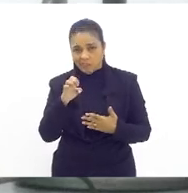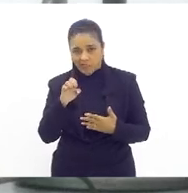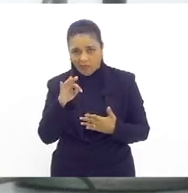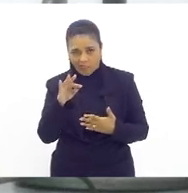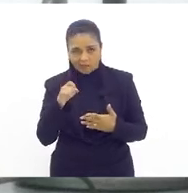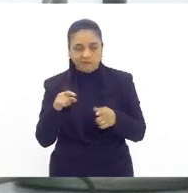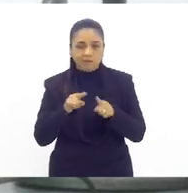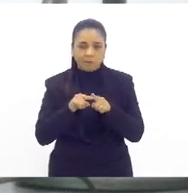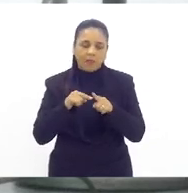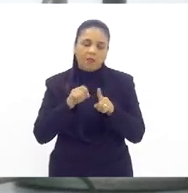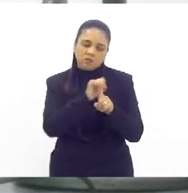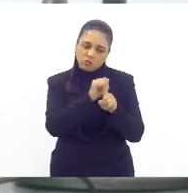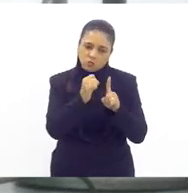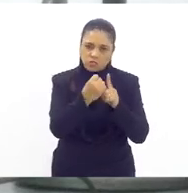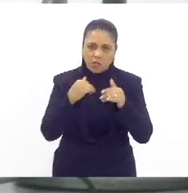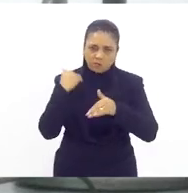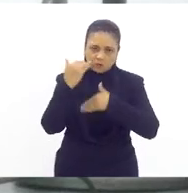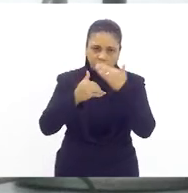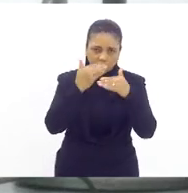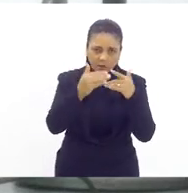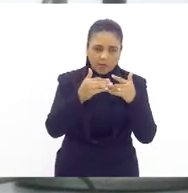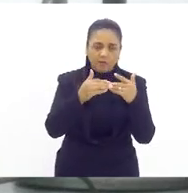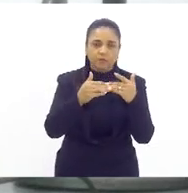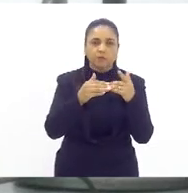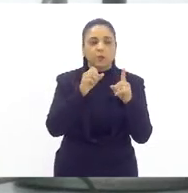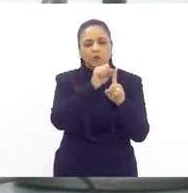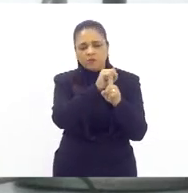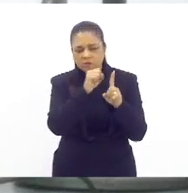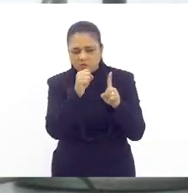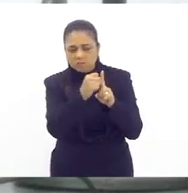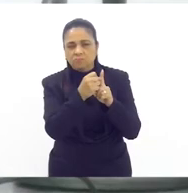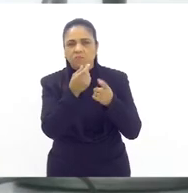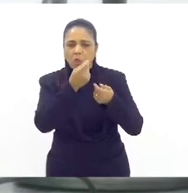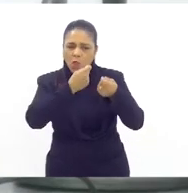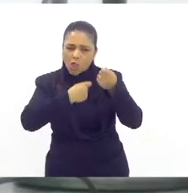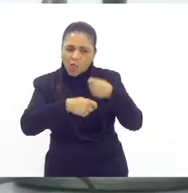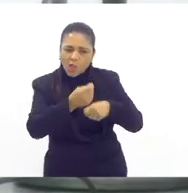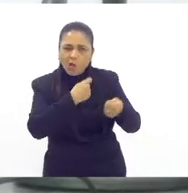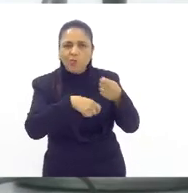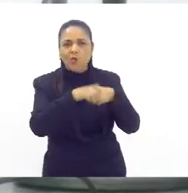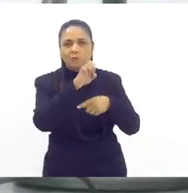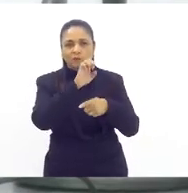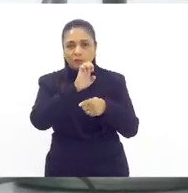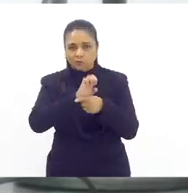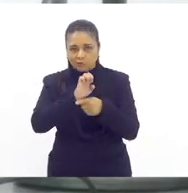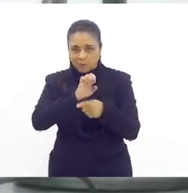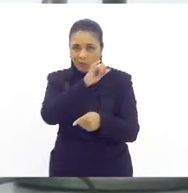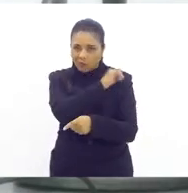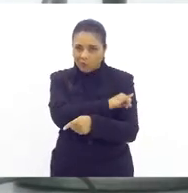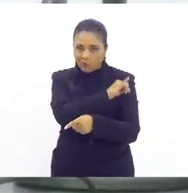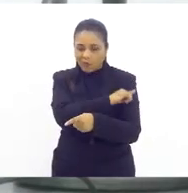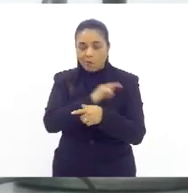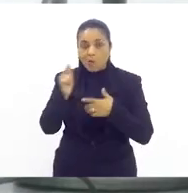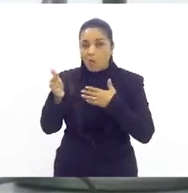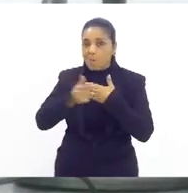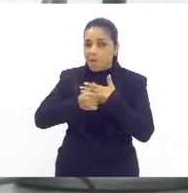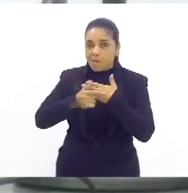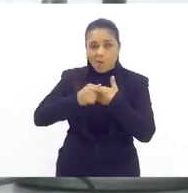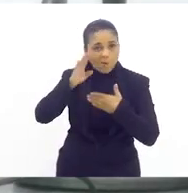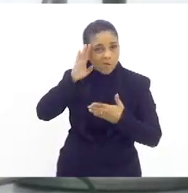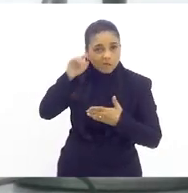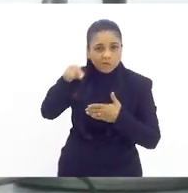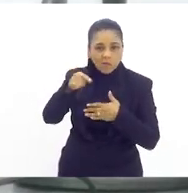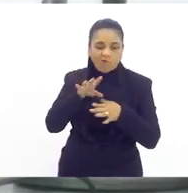do Estado do Rio de Janeiro mas o Desenvolvimento Social e econômico do Estado por conta desse papel fundamental que ela tem de formar